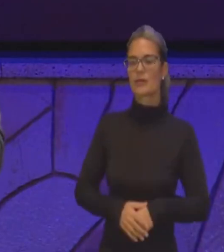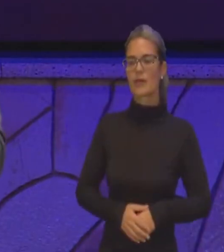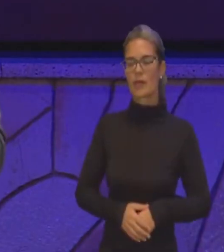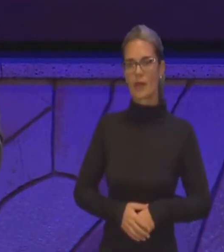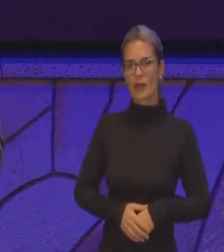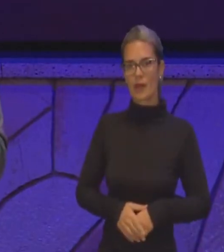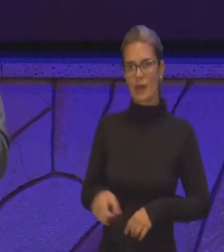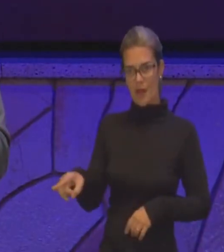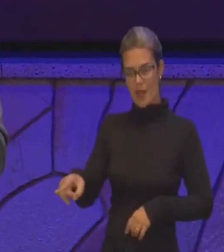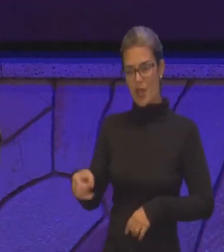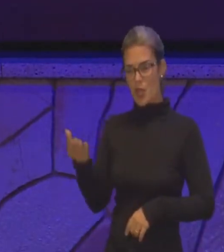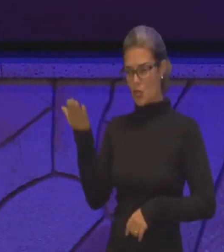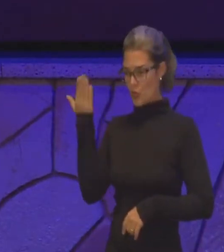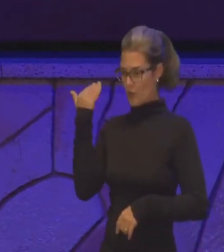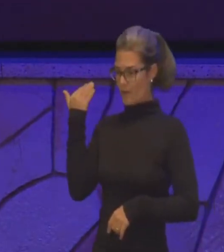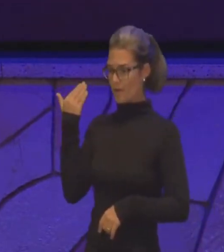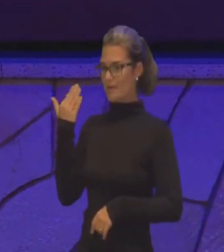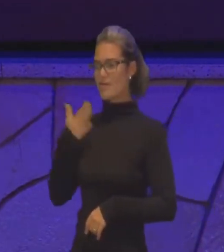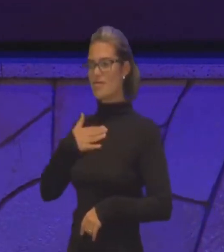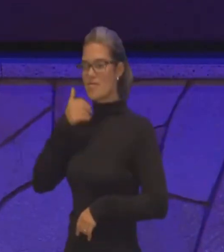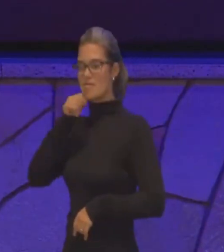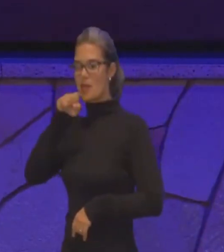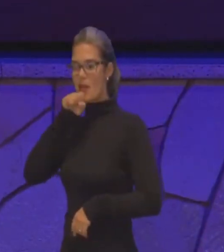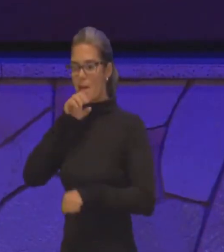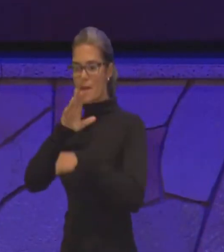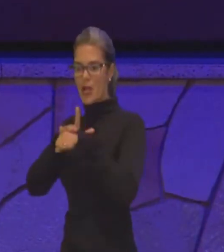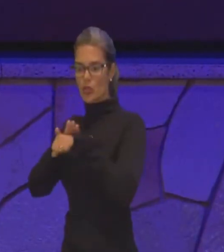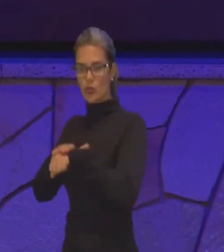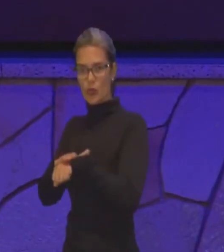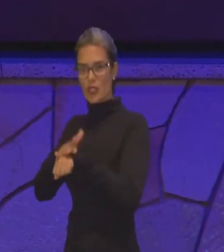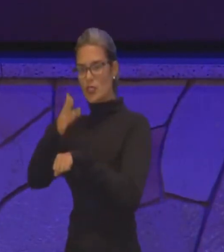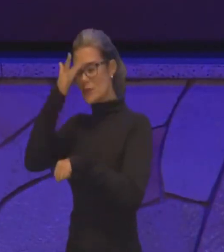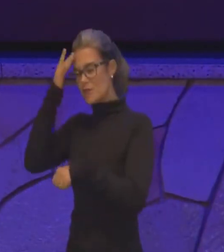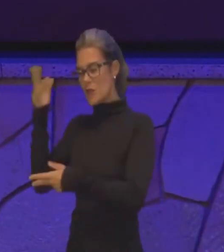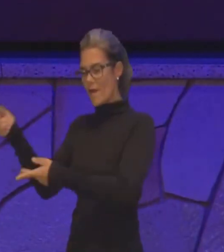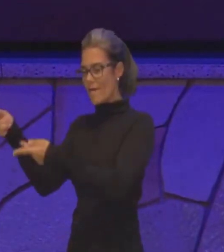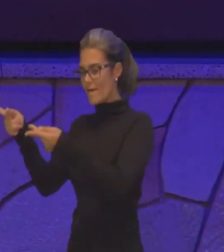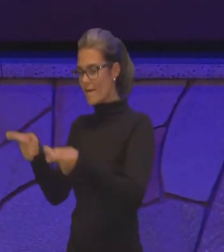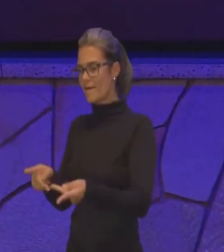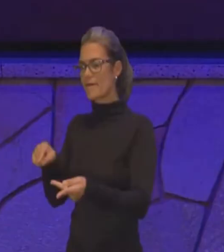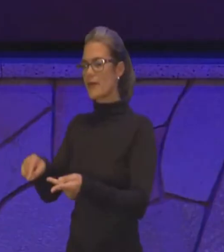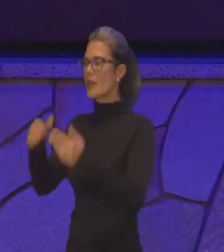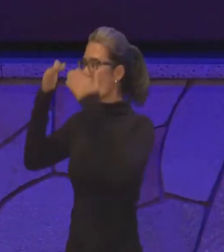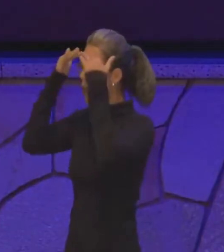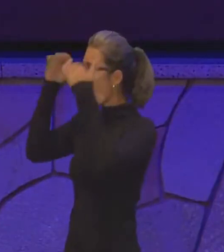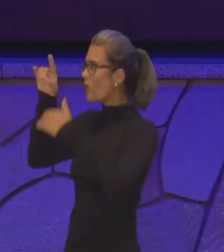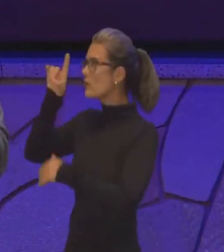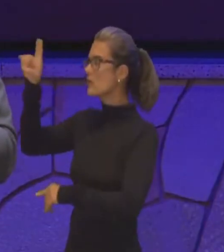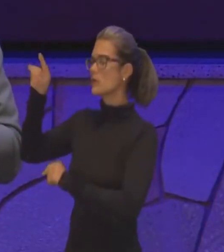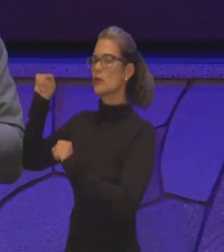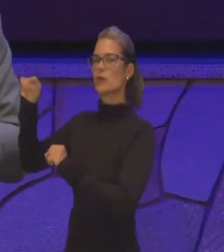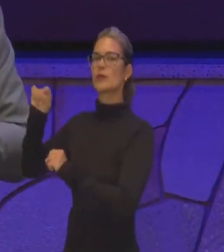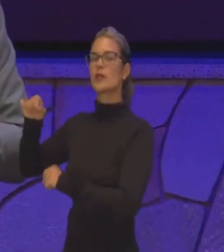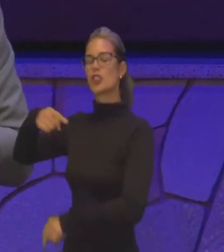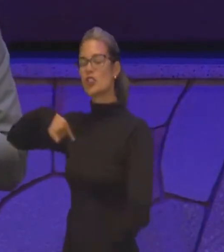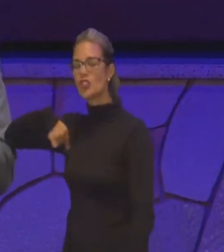estavam cumprindo a grande comissão, indo, fazendo uma